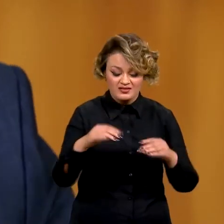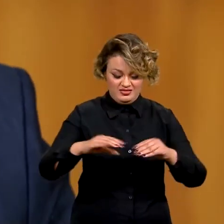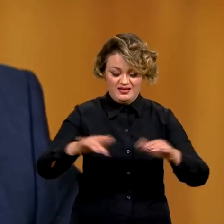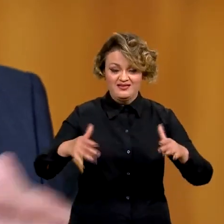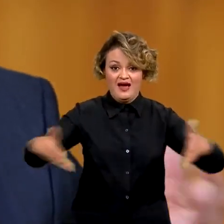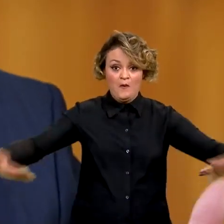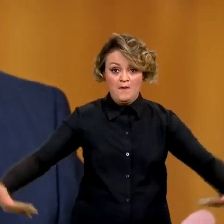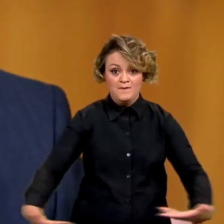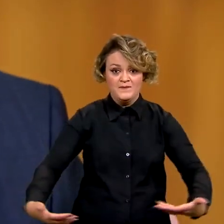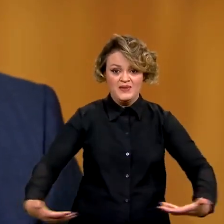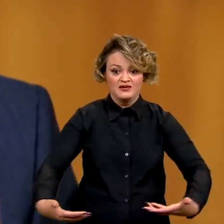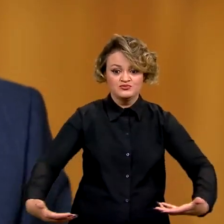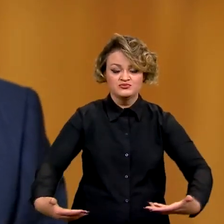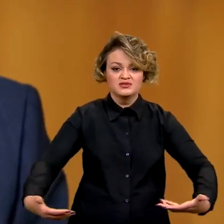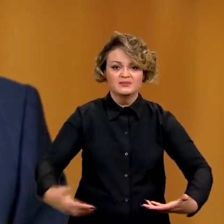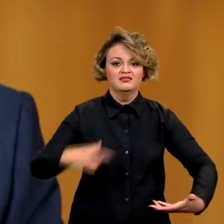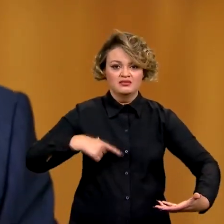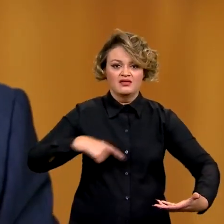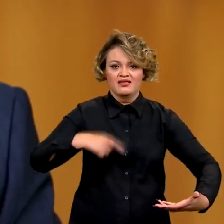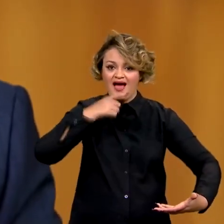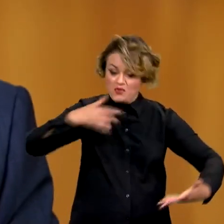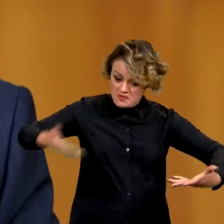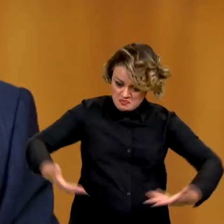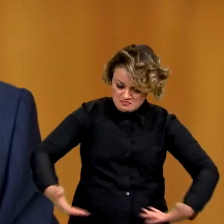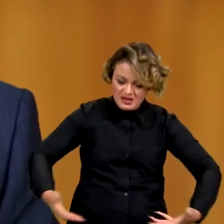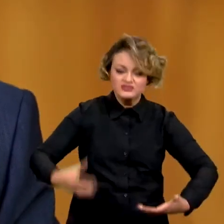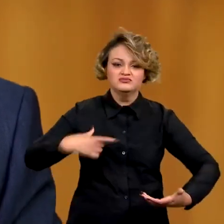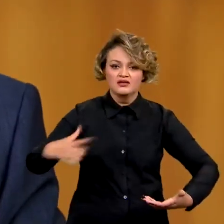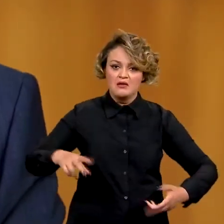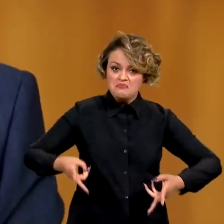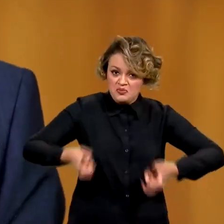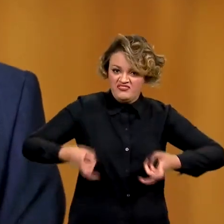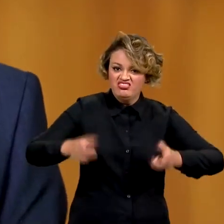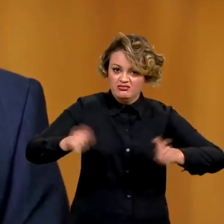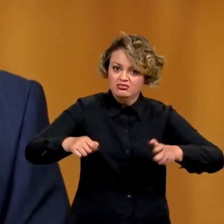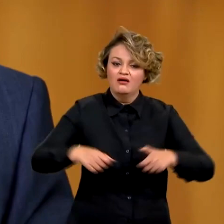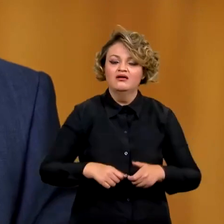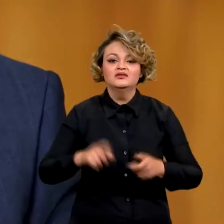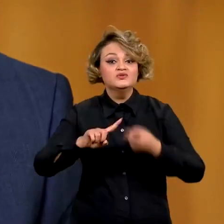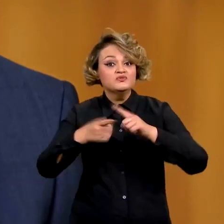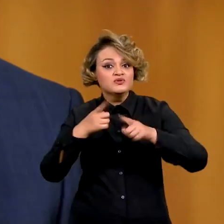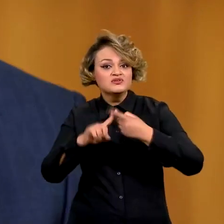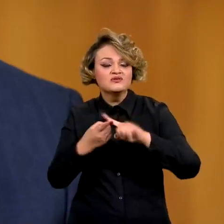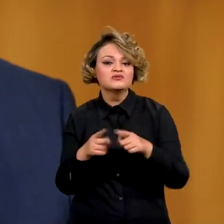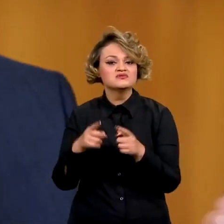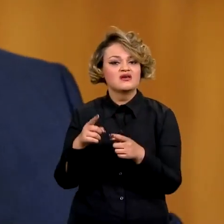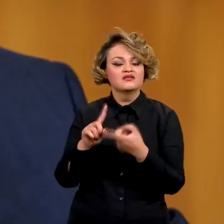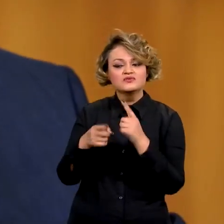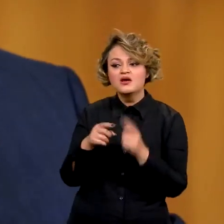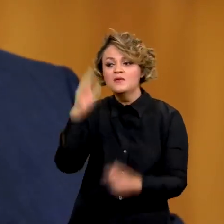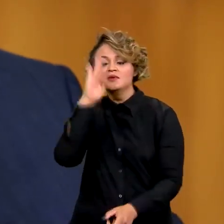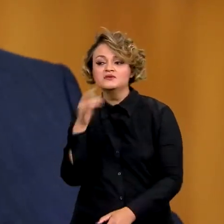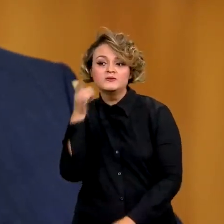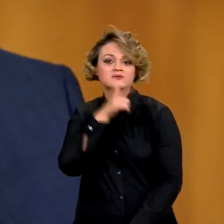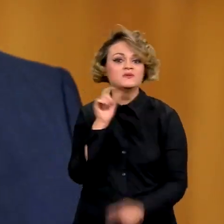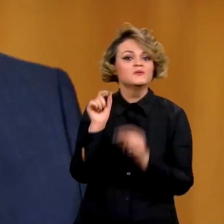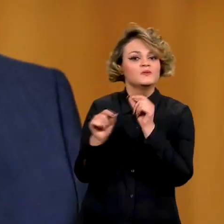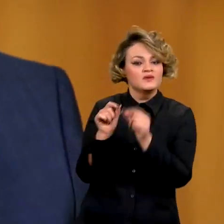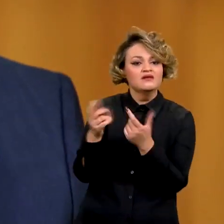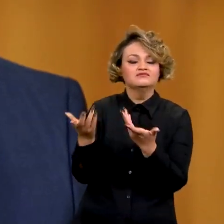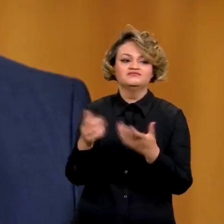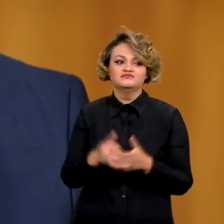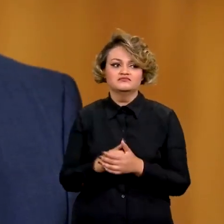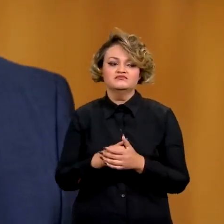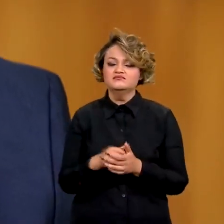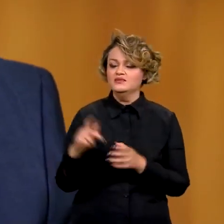que é inegotável ou seja então nós queremos utilizar tudo isso para negociar com o mundo o que que o Brasil ganha o que que ganha sabe